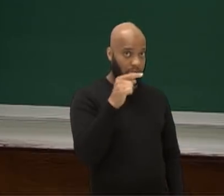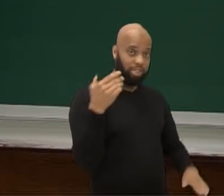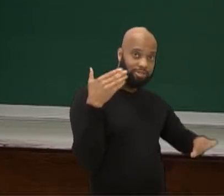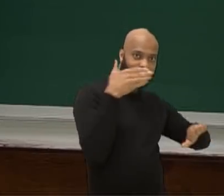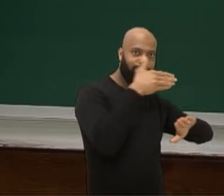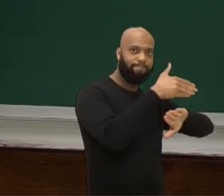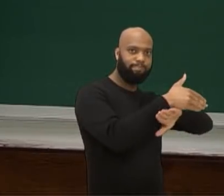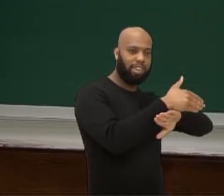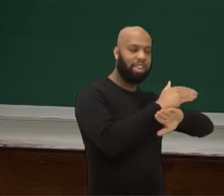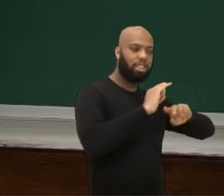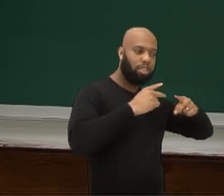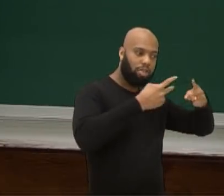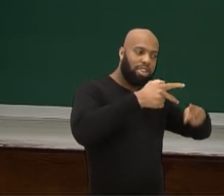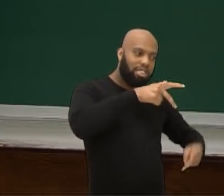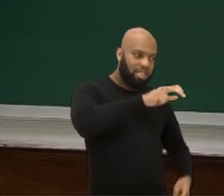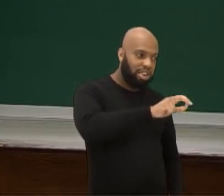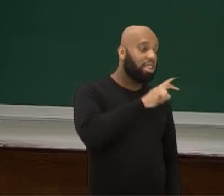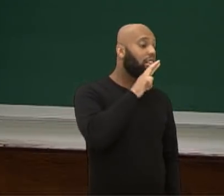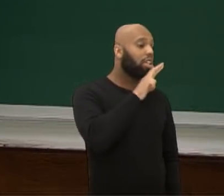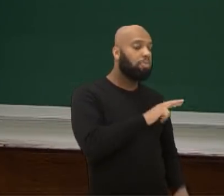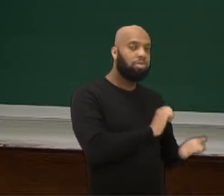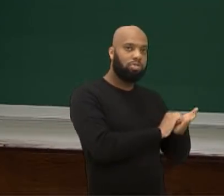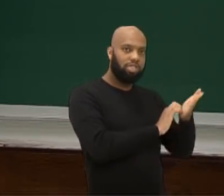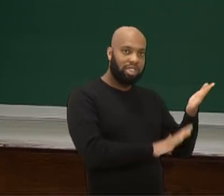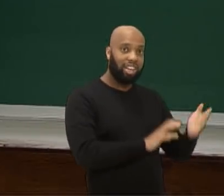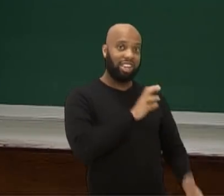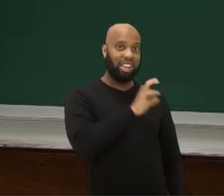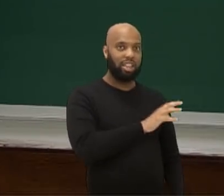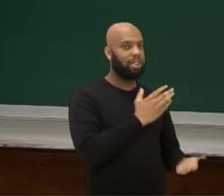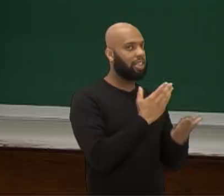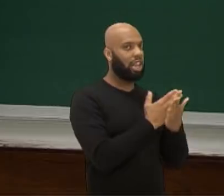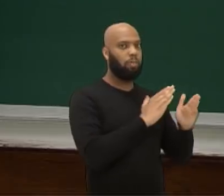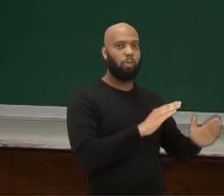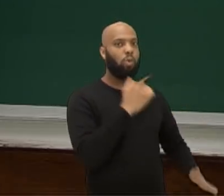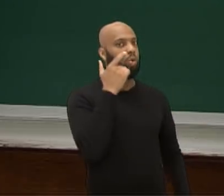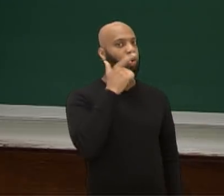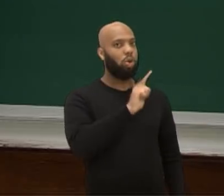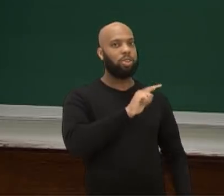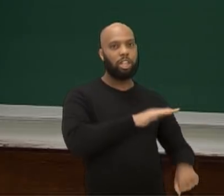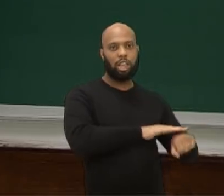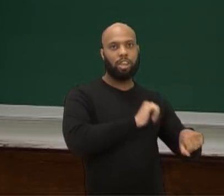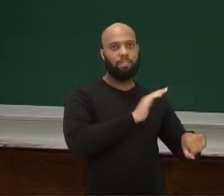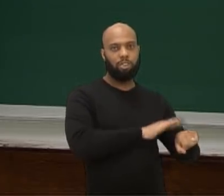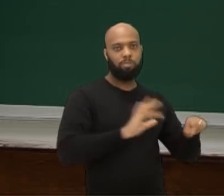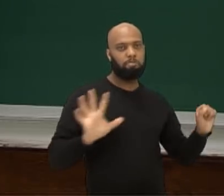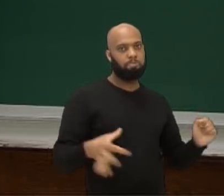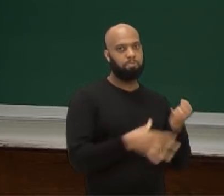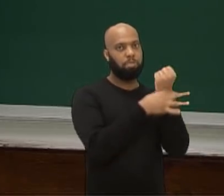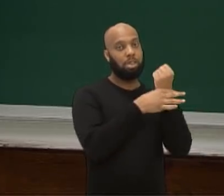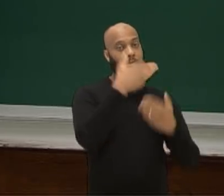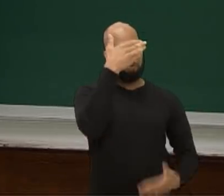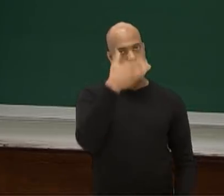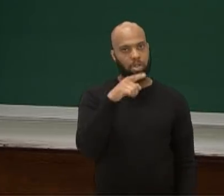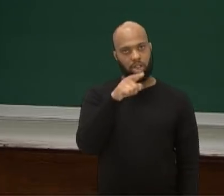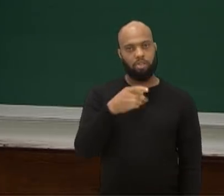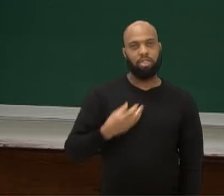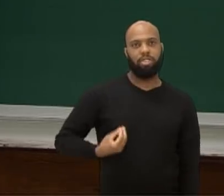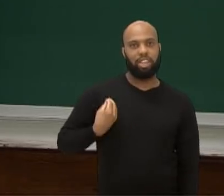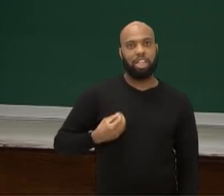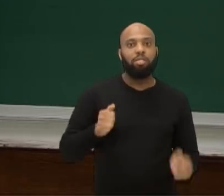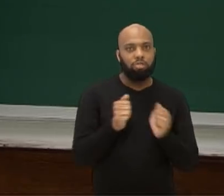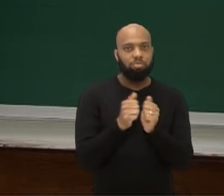atividade, enviar a atividade e assim você garante a sua presença. Então, prove que você esteve na aula